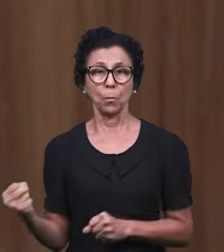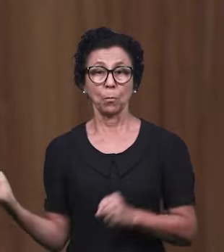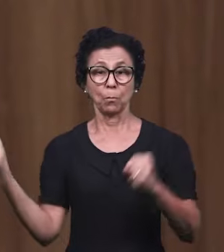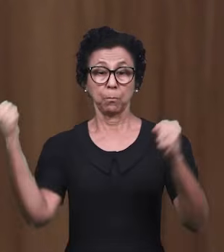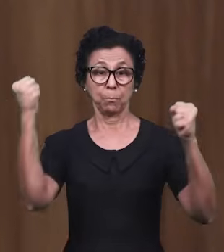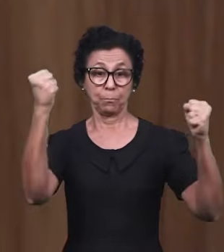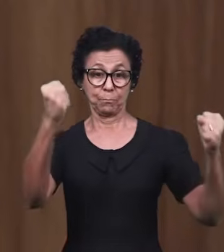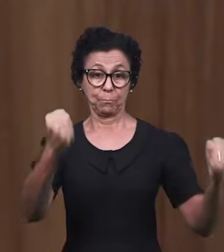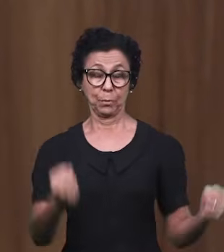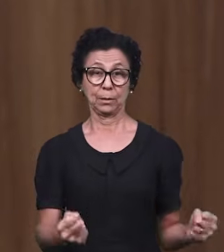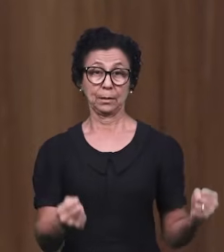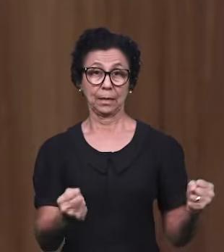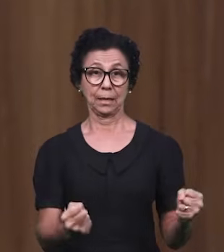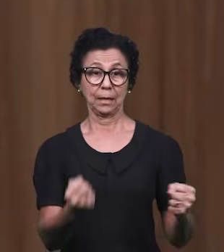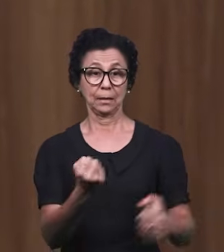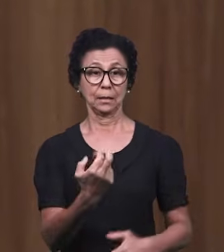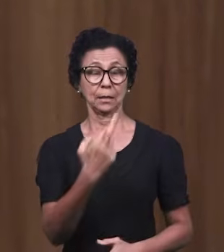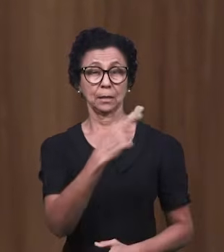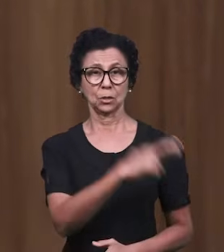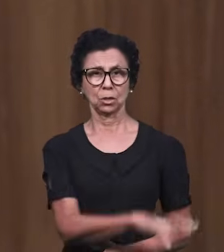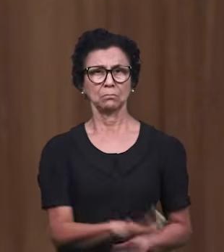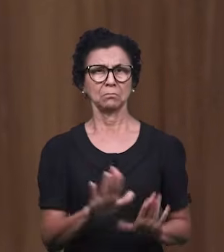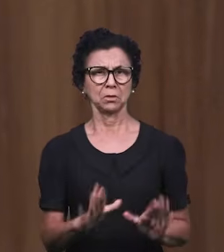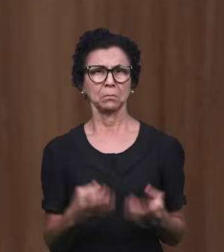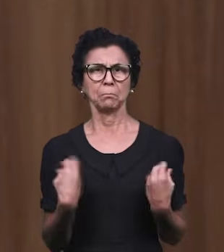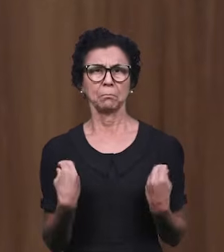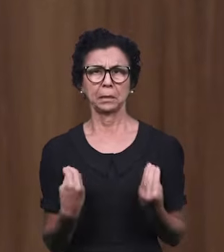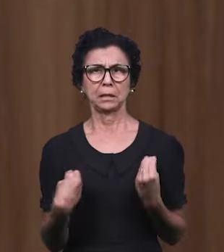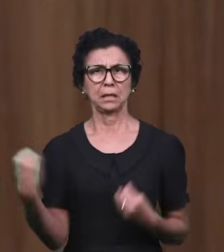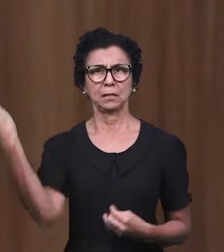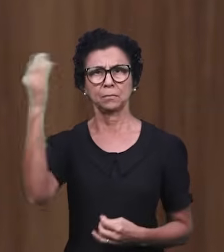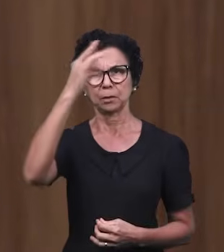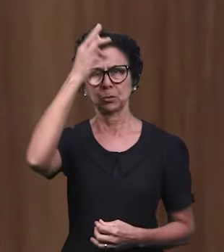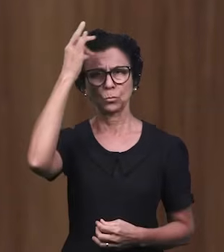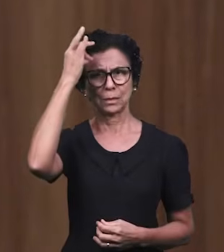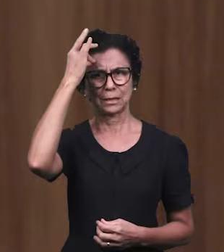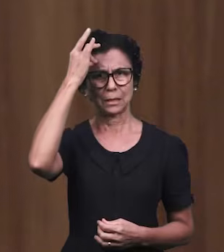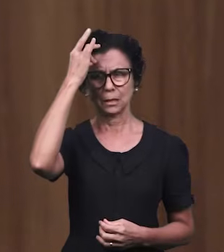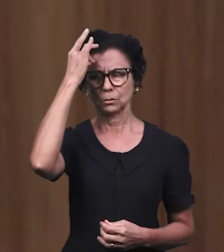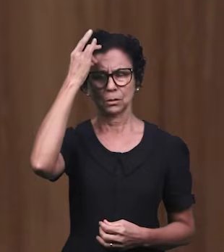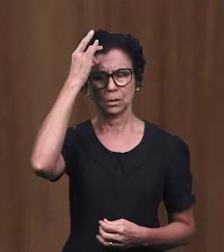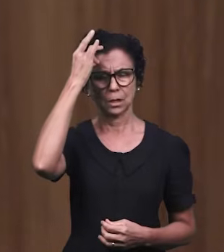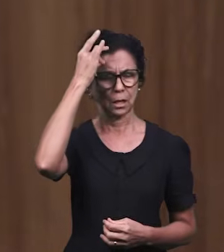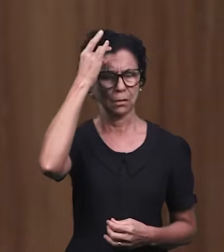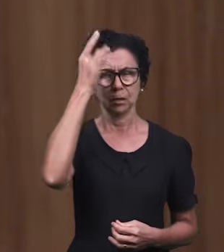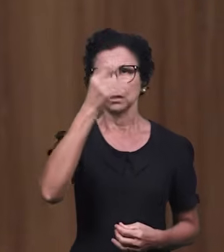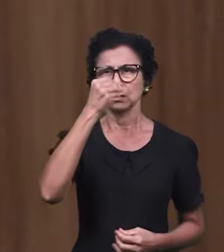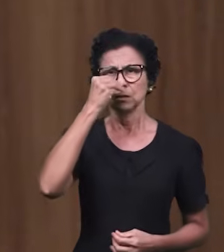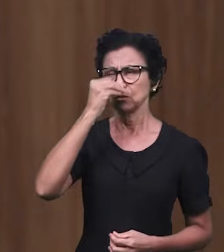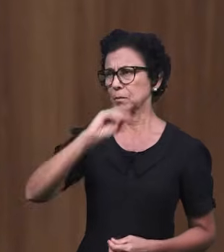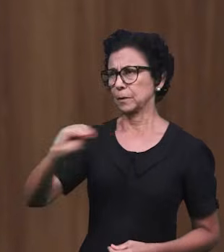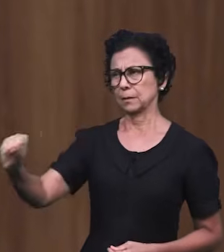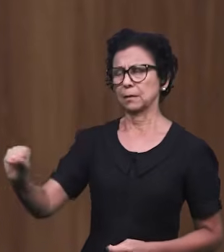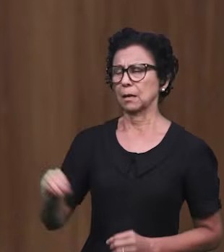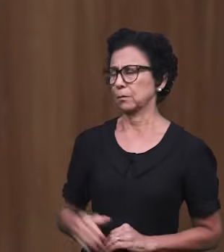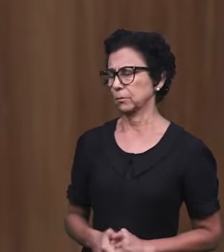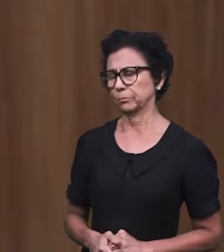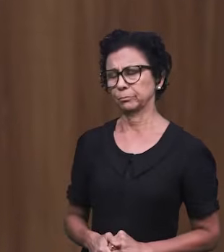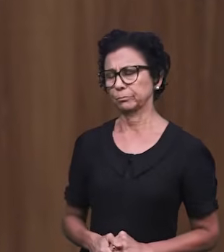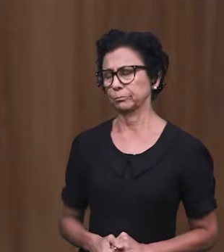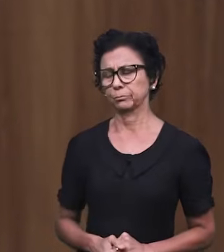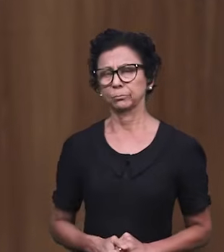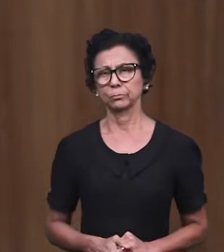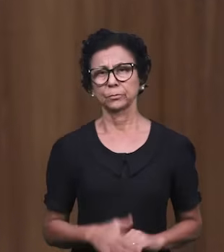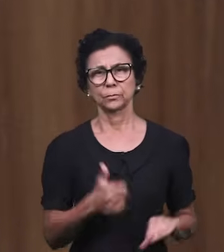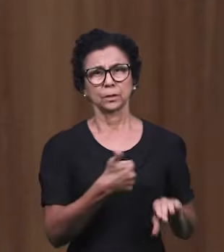Aquilo tirou completamente o Espírito Santo, né, da cena, da vida da igreja. Esse é o